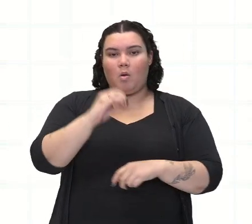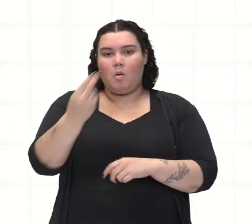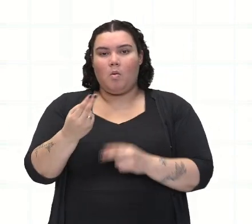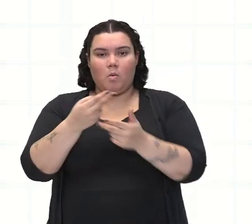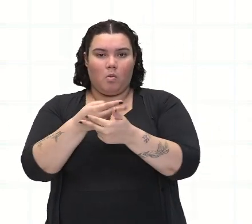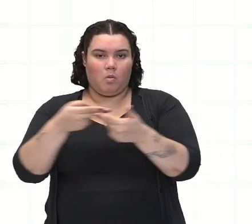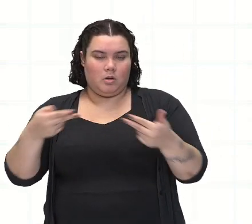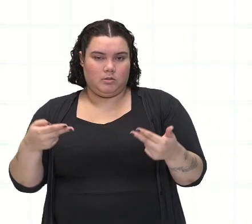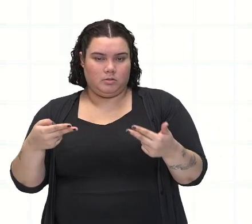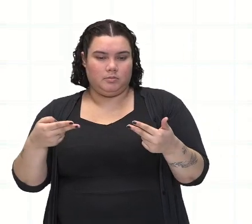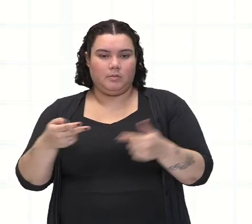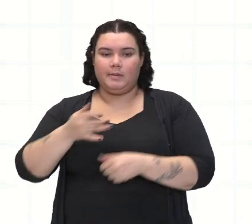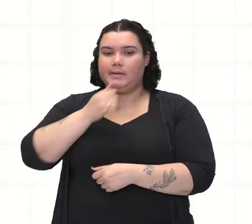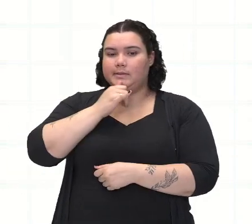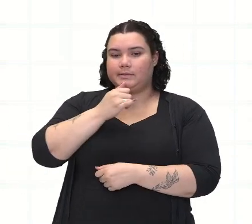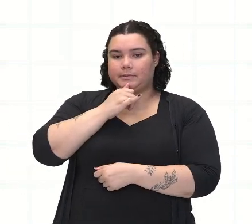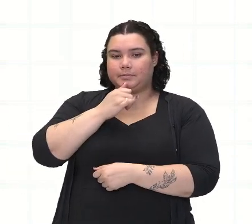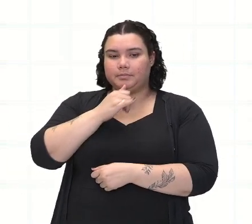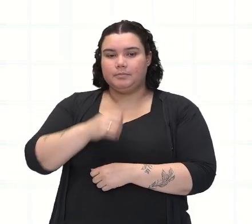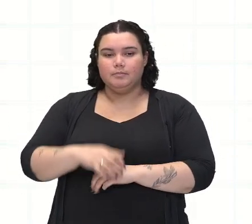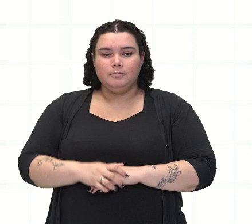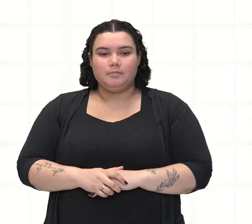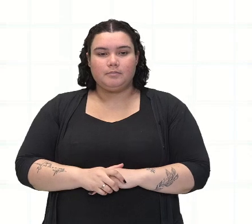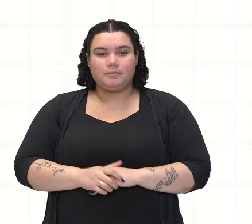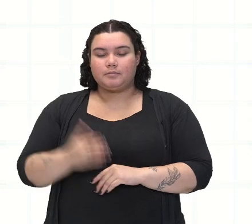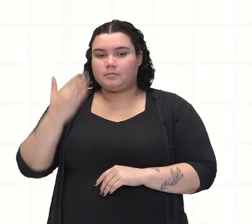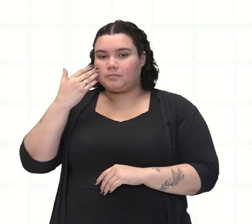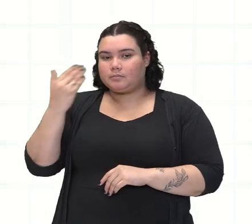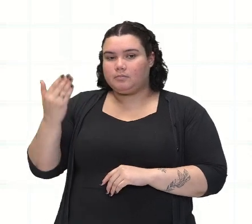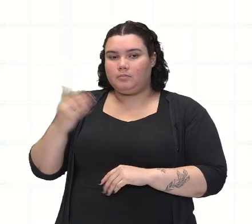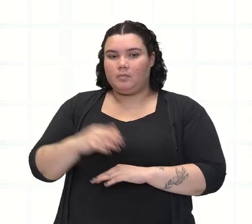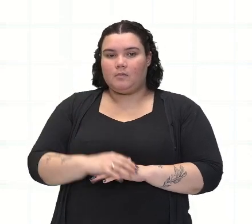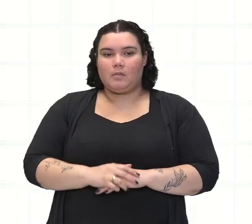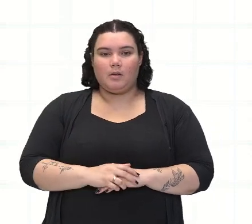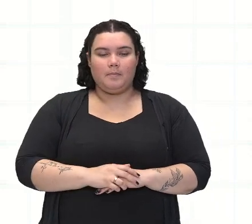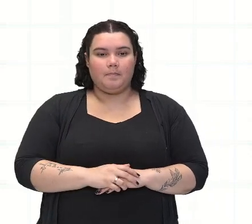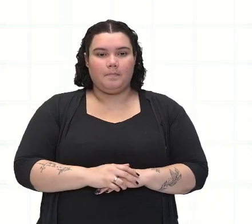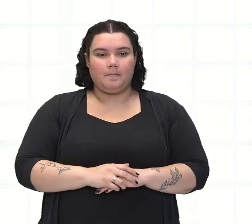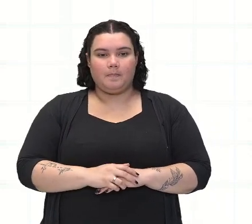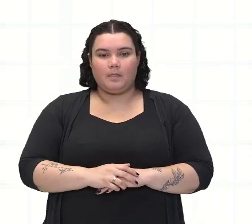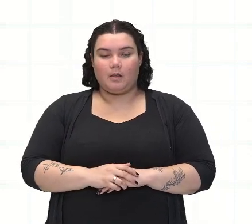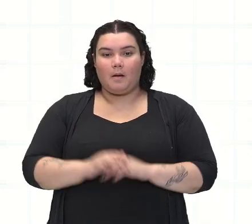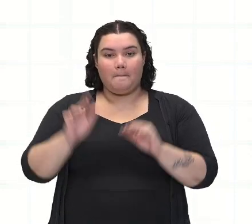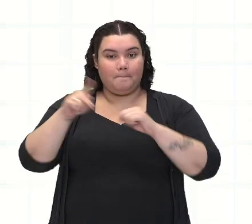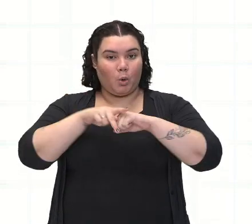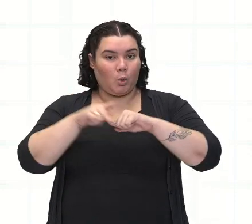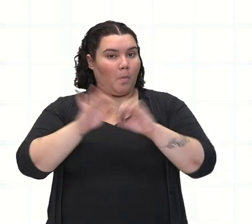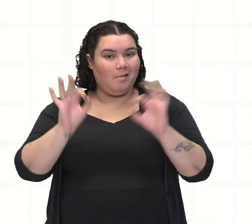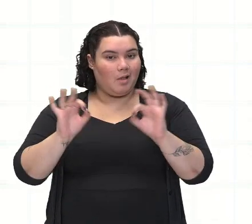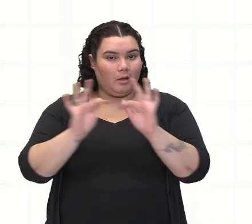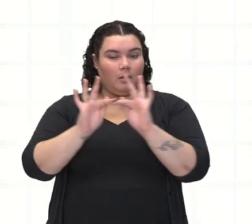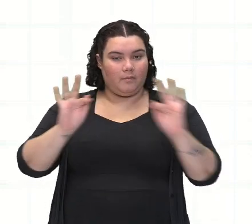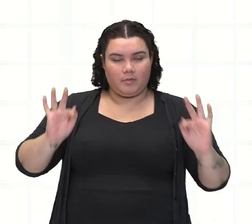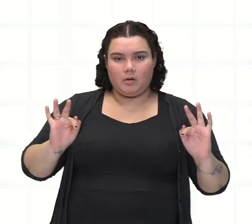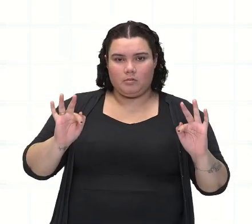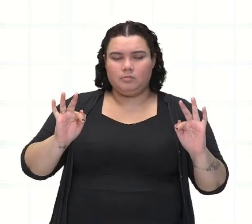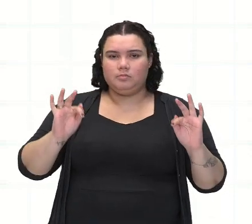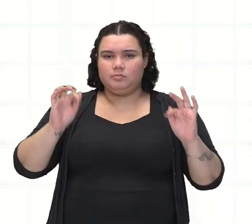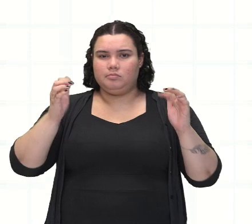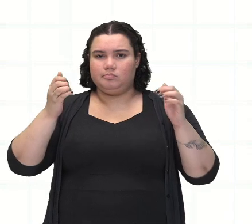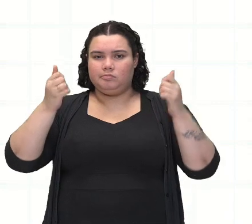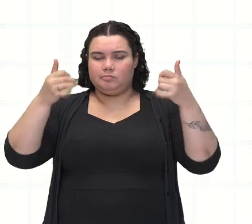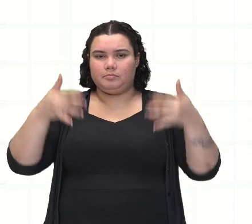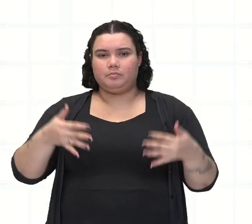coisa. Exemplo, olha lá, letra A, sem o pronome, tá? Vamos ver primeiro esse exemplo